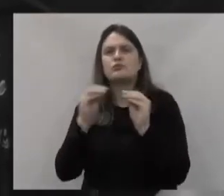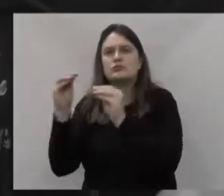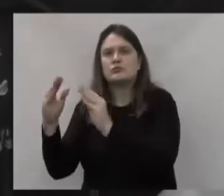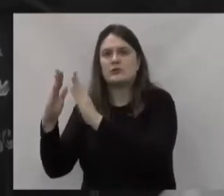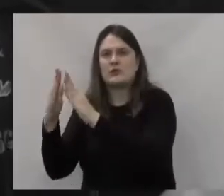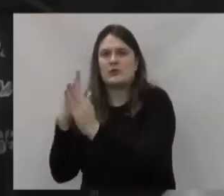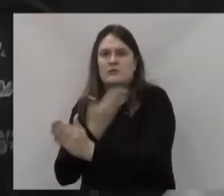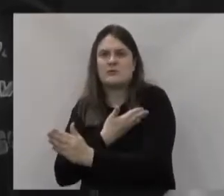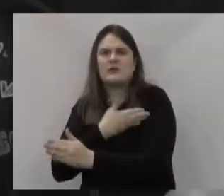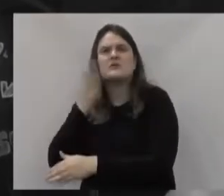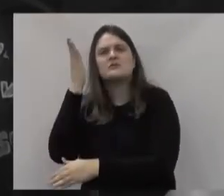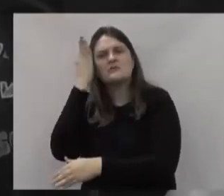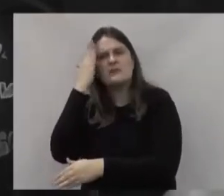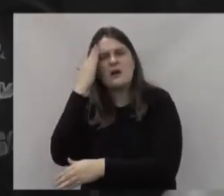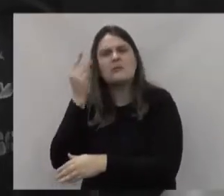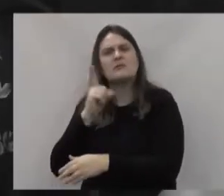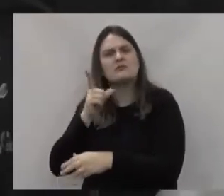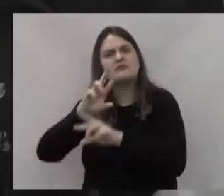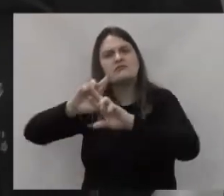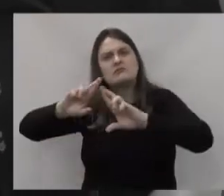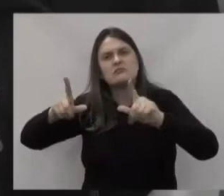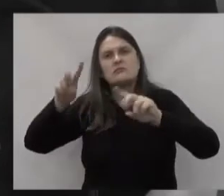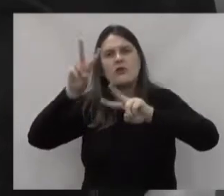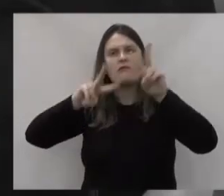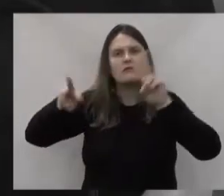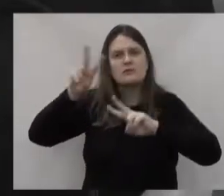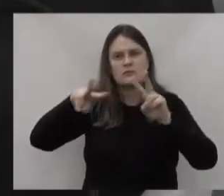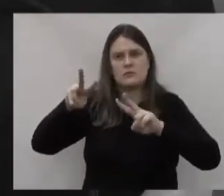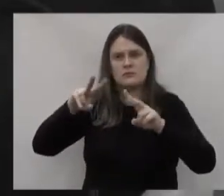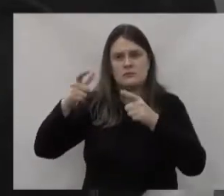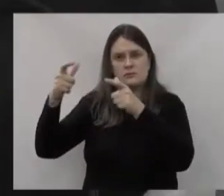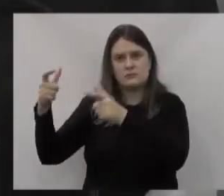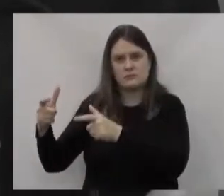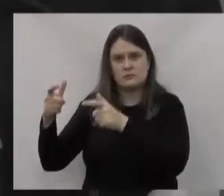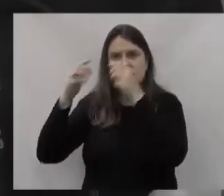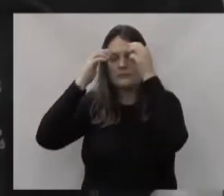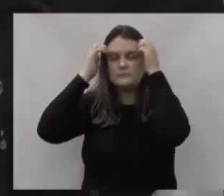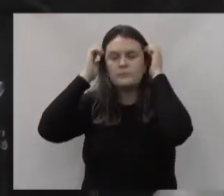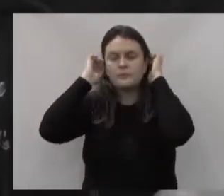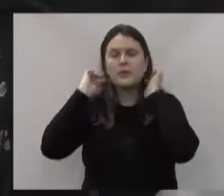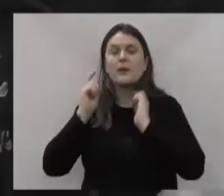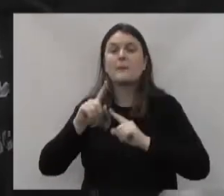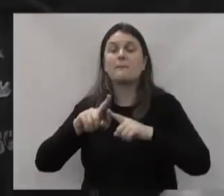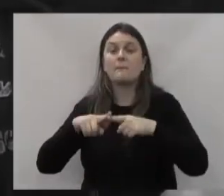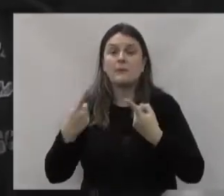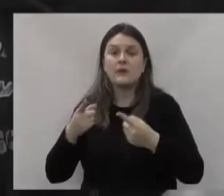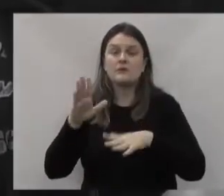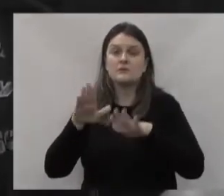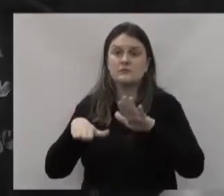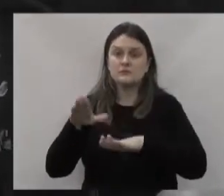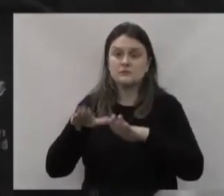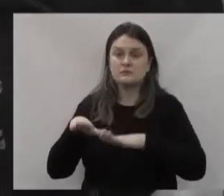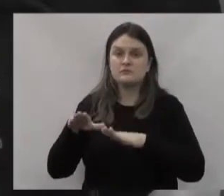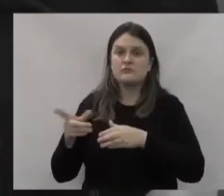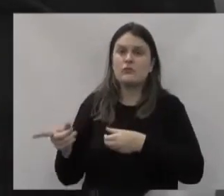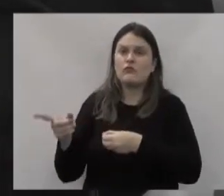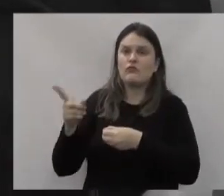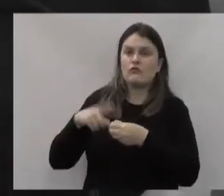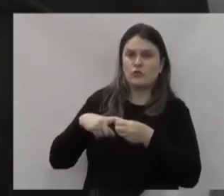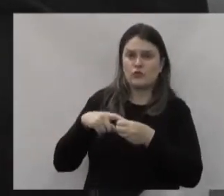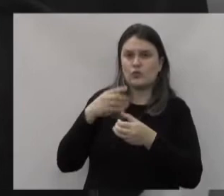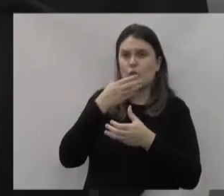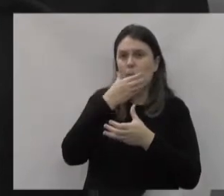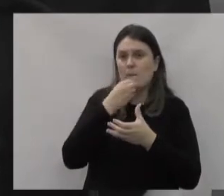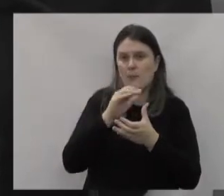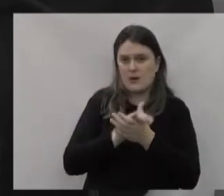né, que ela sabe que existe uma nova perspectiva fora daquele ambiente, mas que, mesmo assim, voltou com o